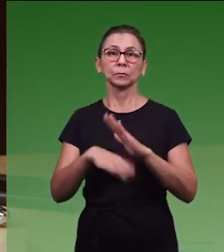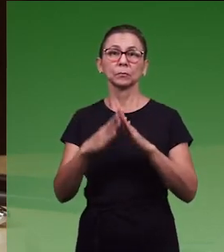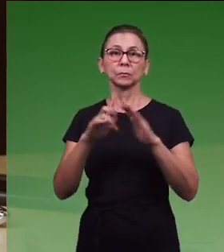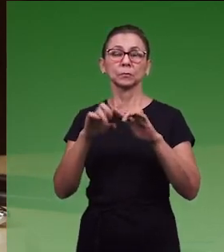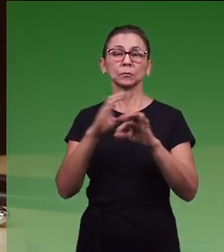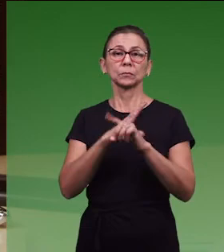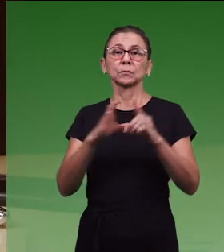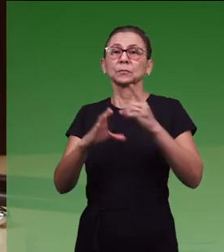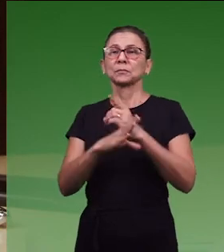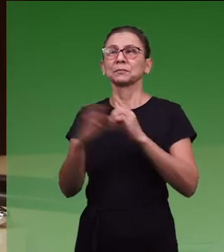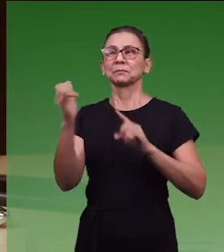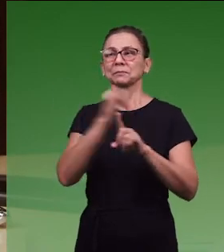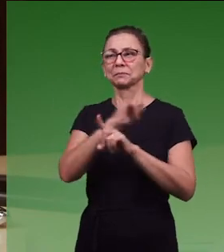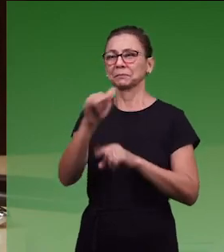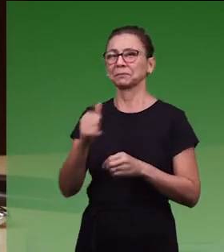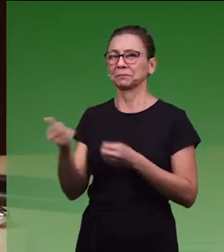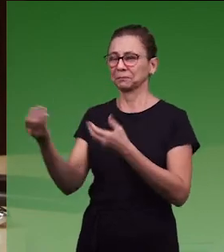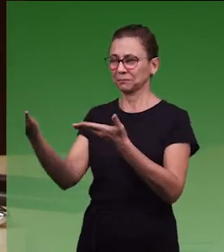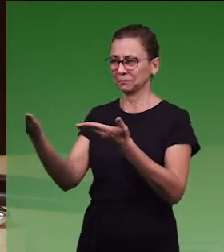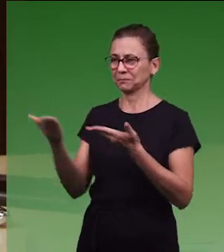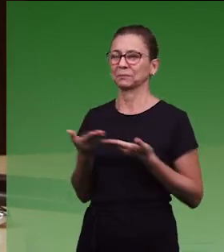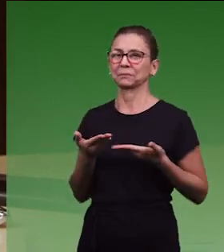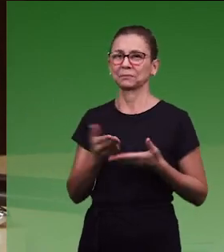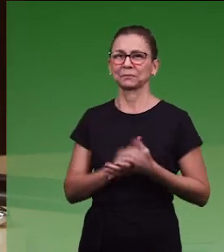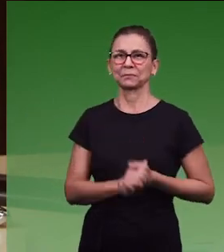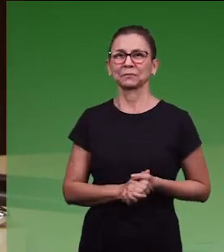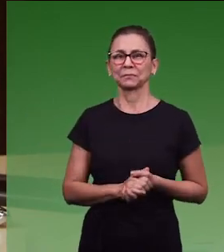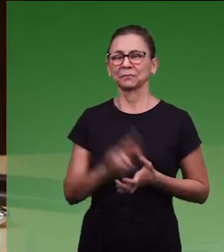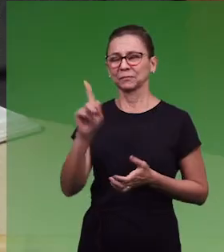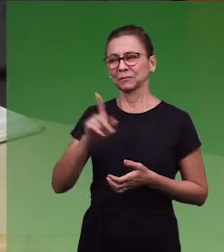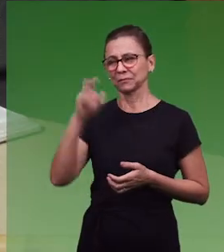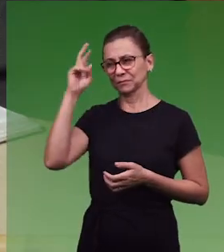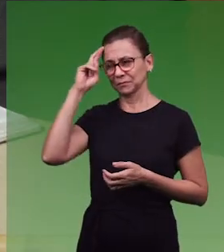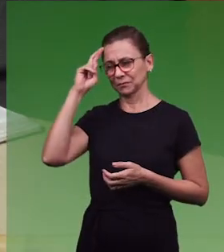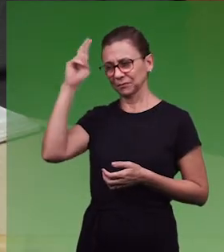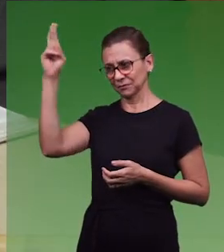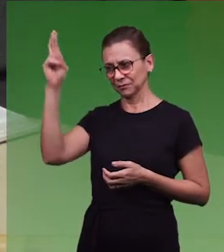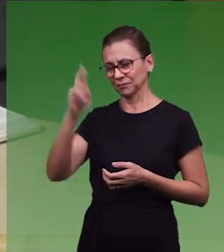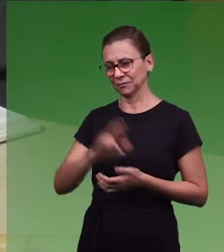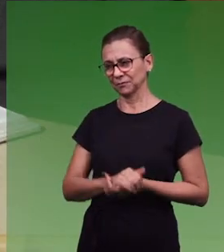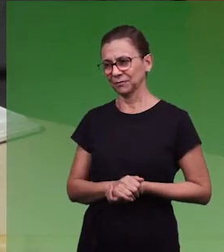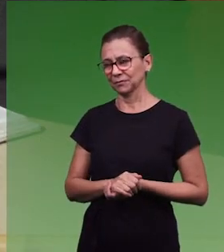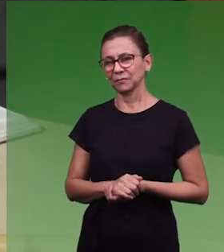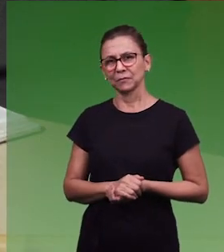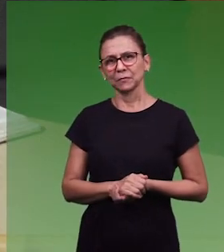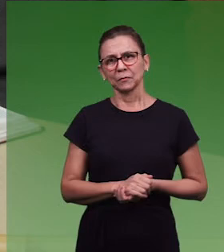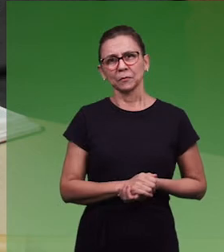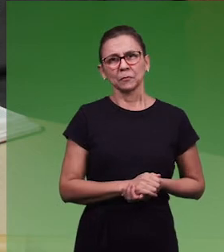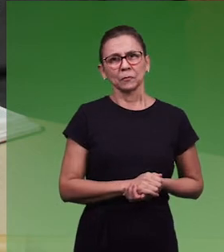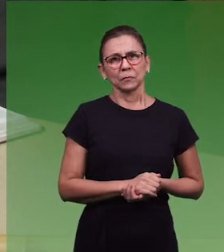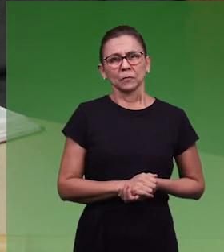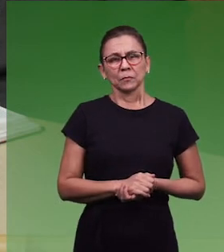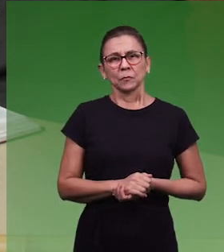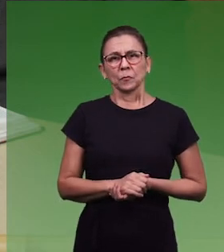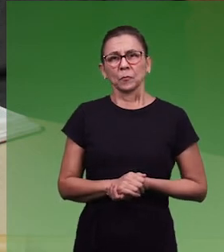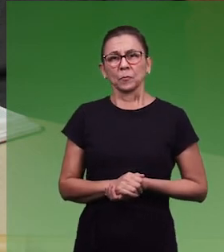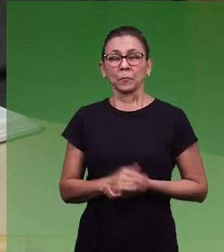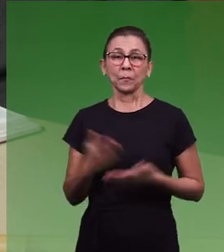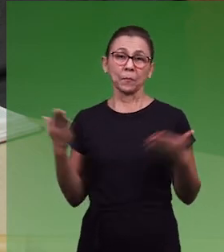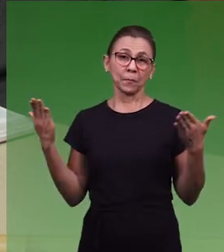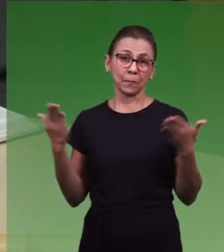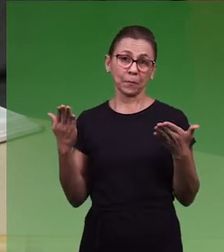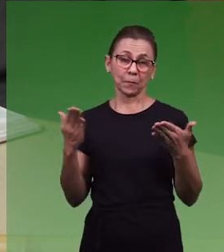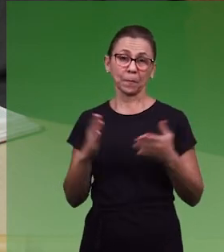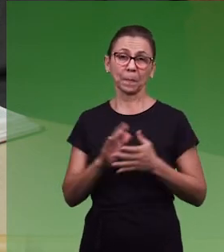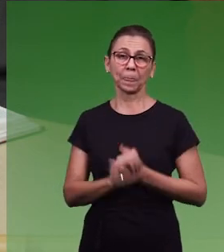pastor Antônio Carlos vai nos dar todas essas informações. Pastor Antônio Carlos, para nós estarmos tratando desse assunto, nosso